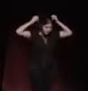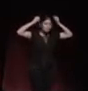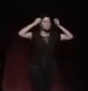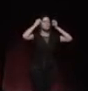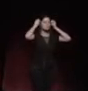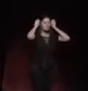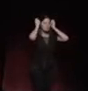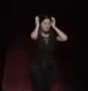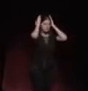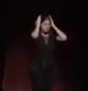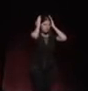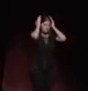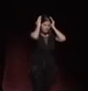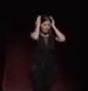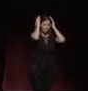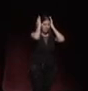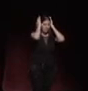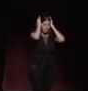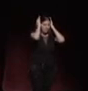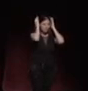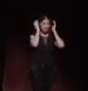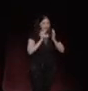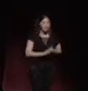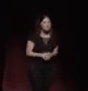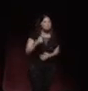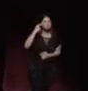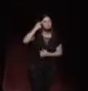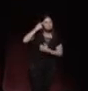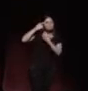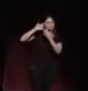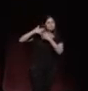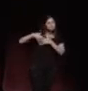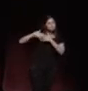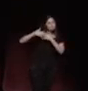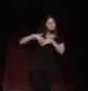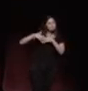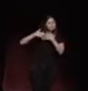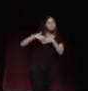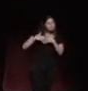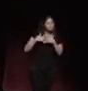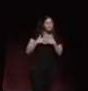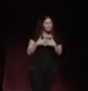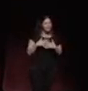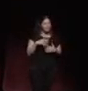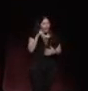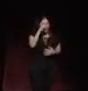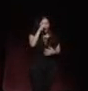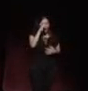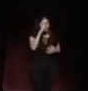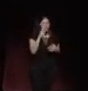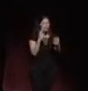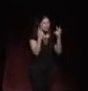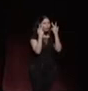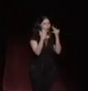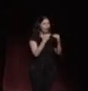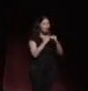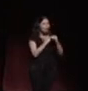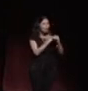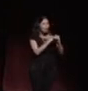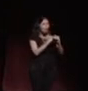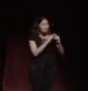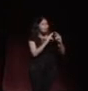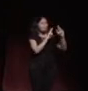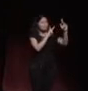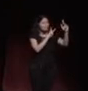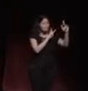Para mim é muito inspirador, eu fiquei muito pensando com aquele buraco da normalidade que você falava, devemos pensar